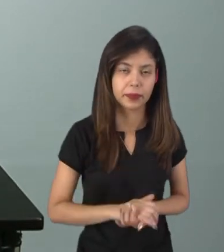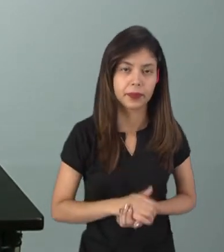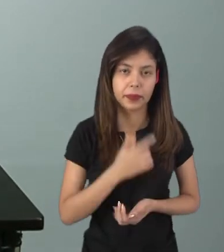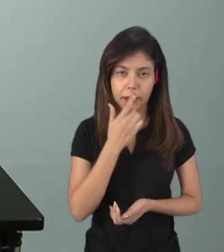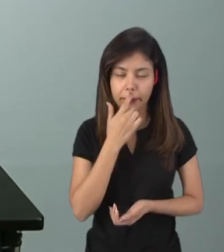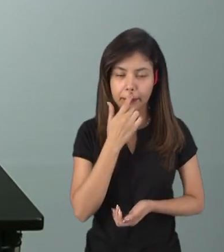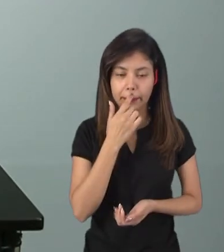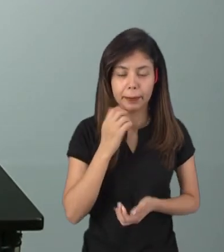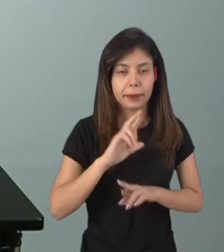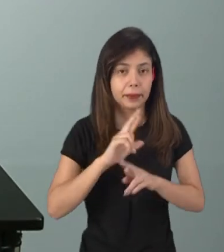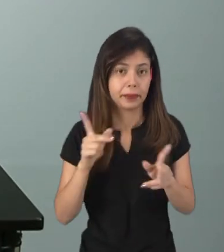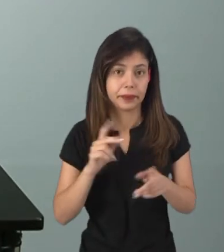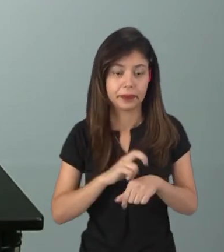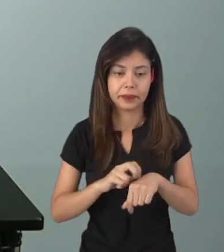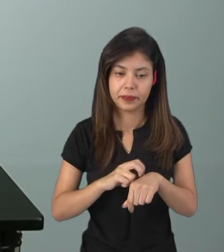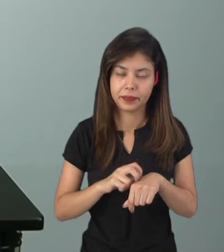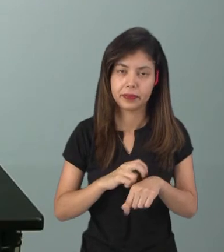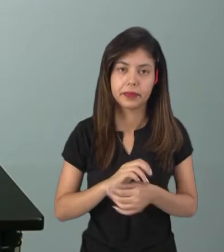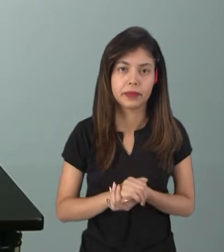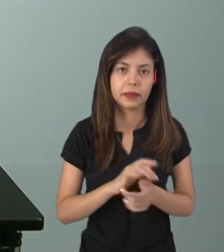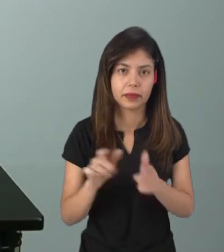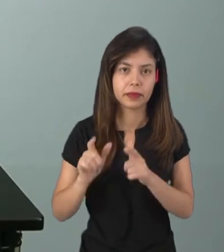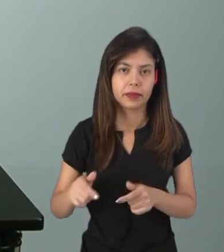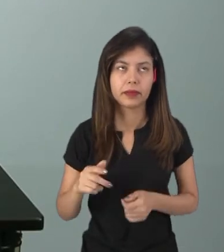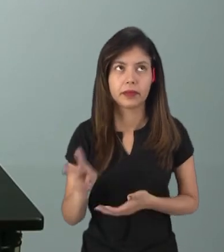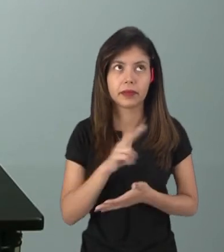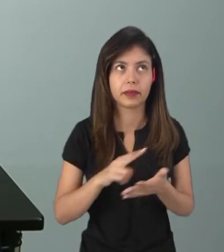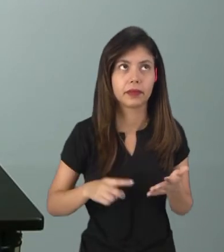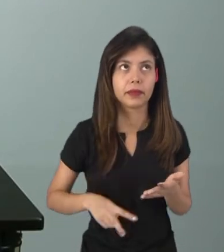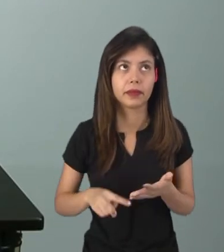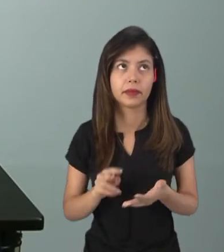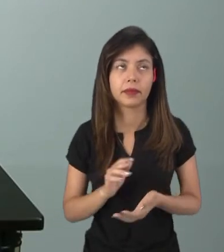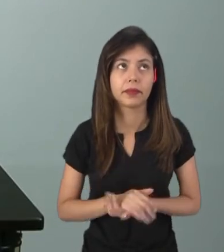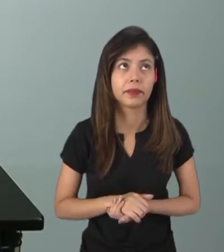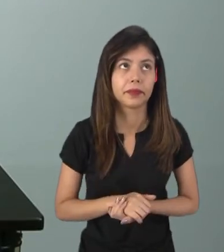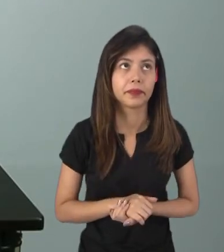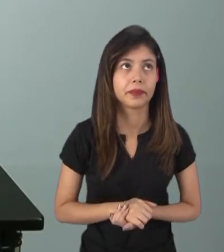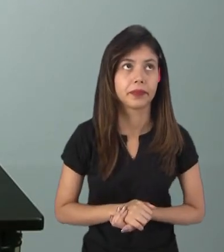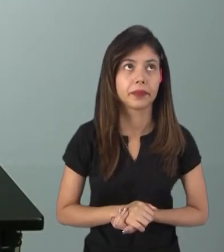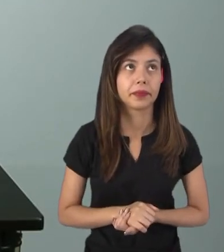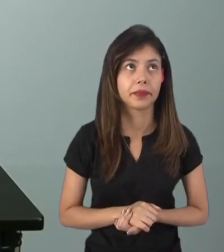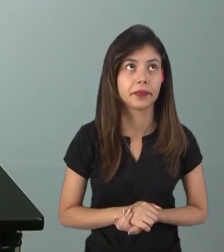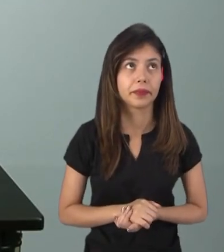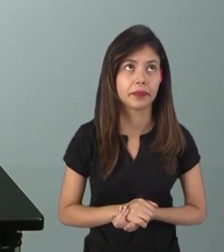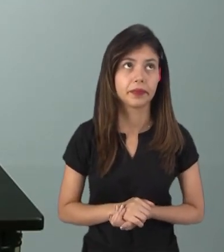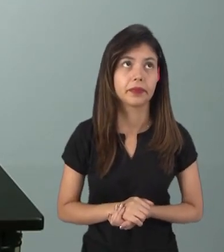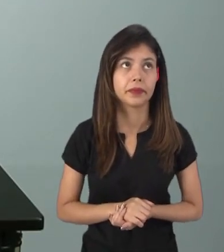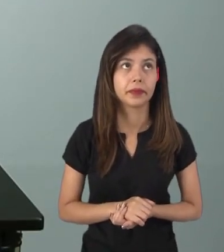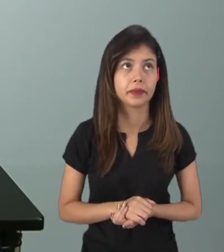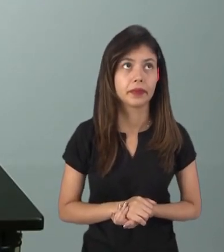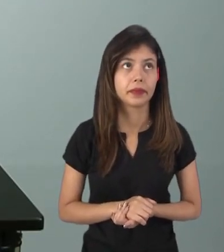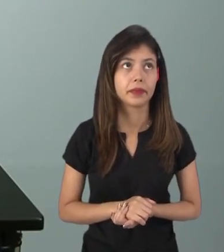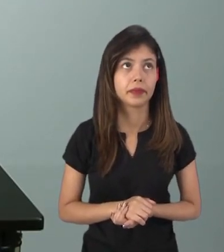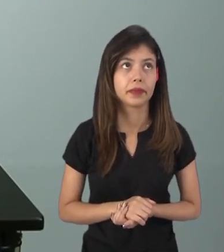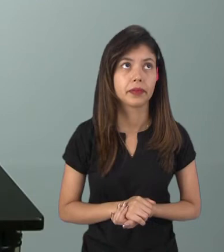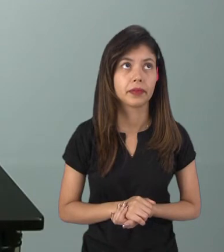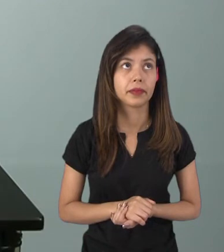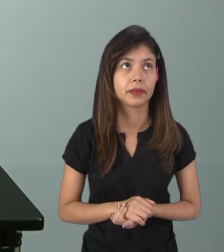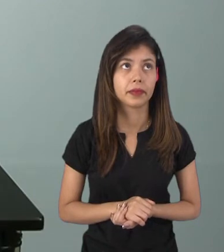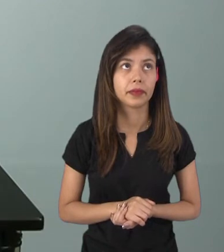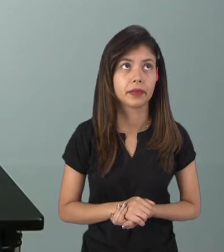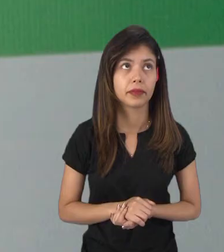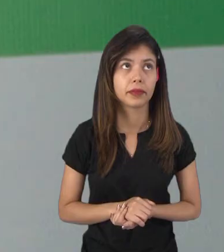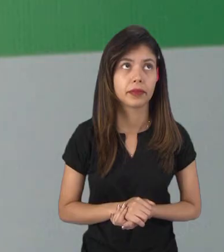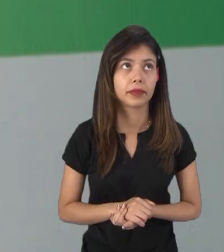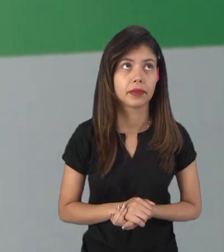Então, a diferença é que é uma área verde. Então, vamos ler aqui em cima o que está escrito? Vamos lá? Acompanhem comigo